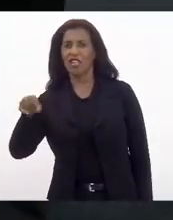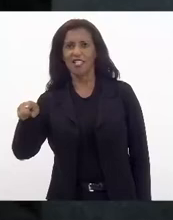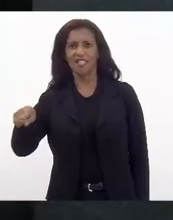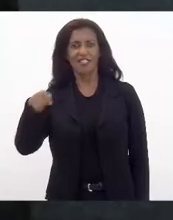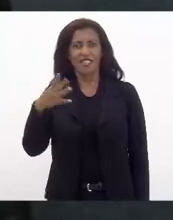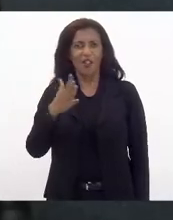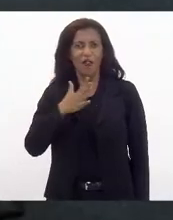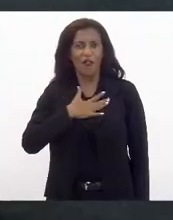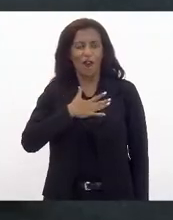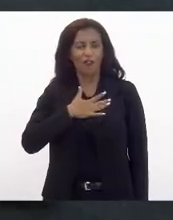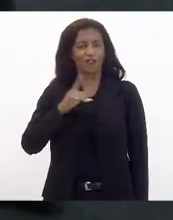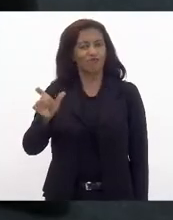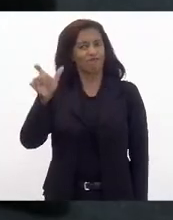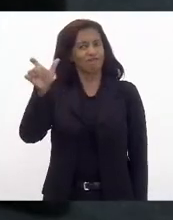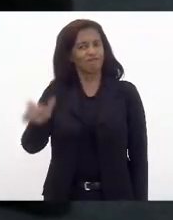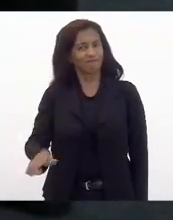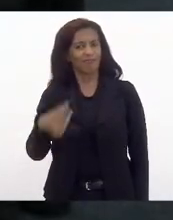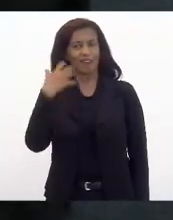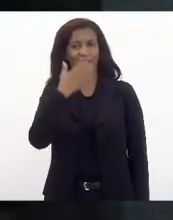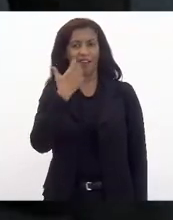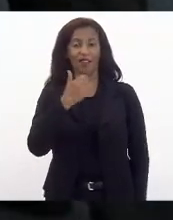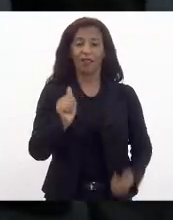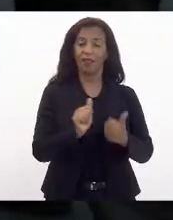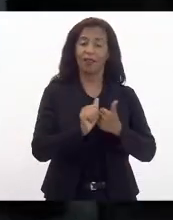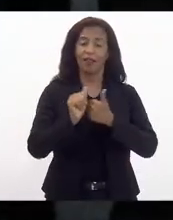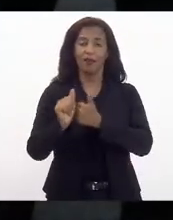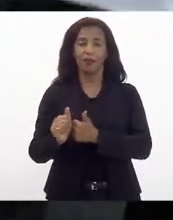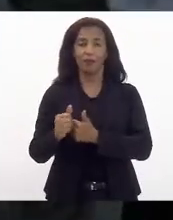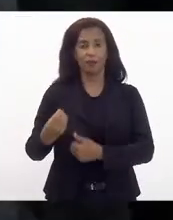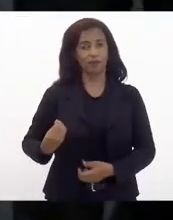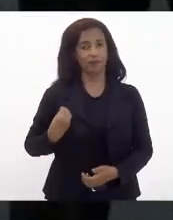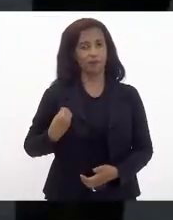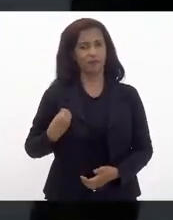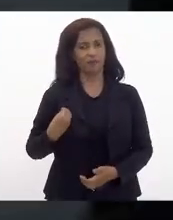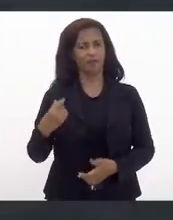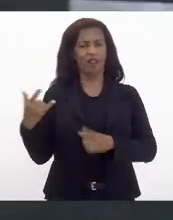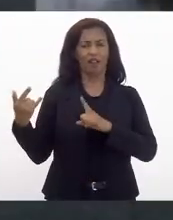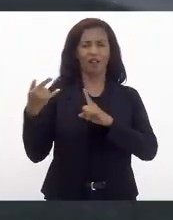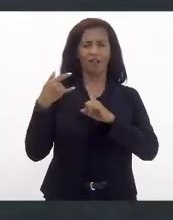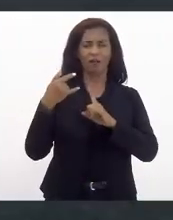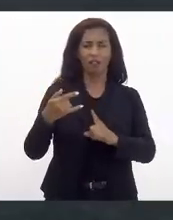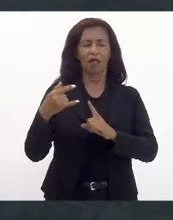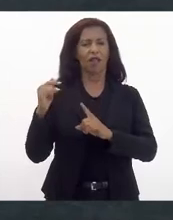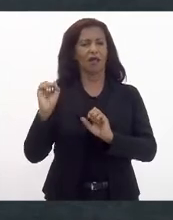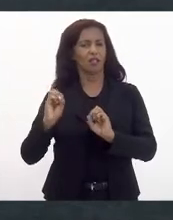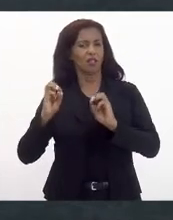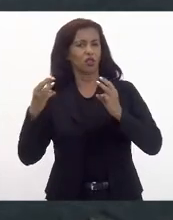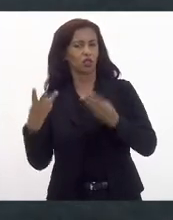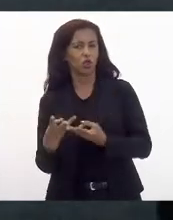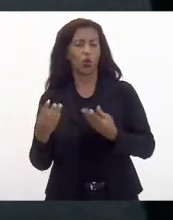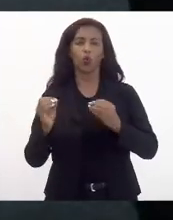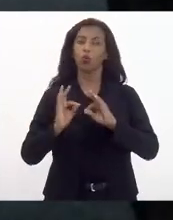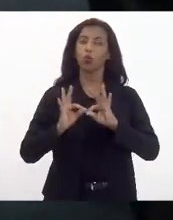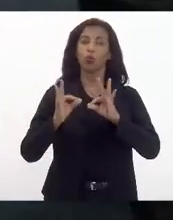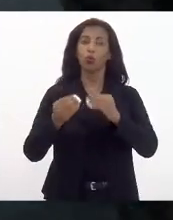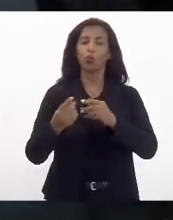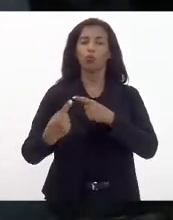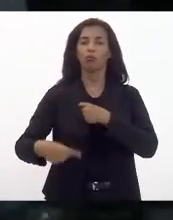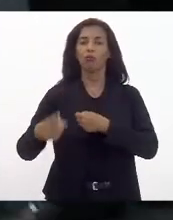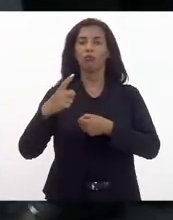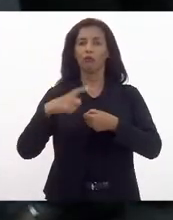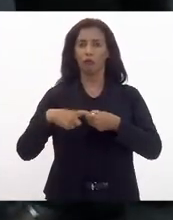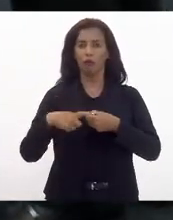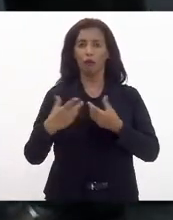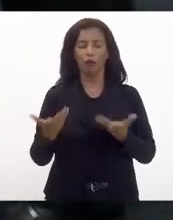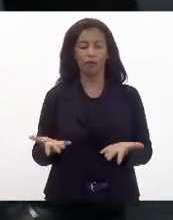são fãs de Tereza Cristina e que acompanham ela a laje a cada show enfim nesse retorno